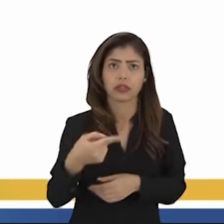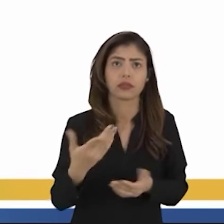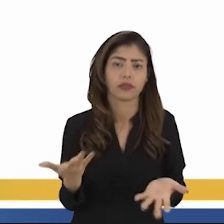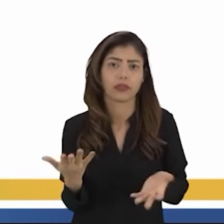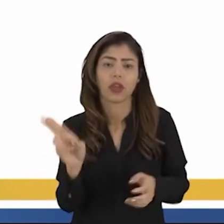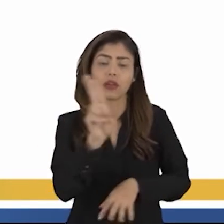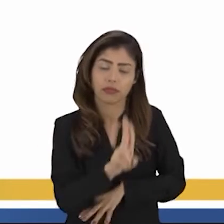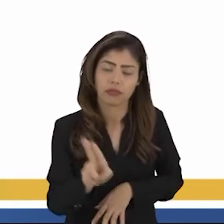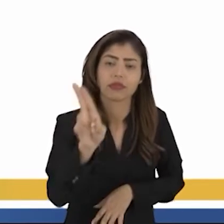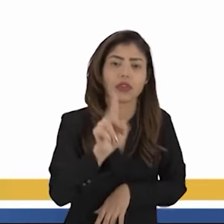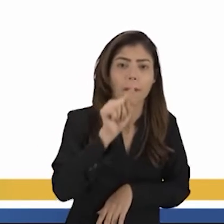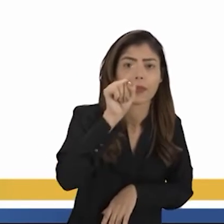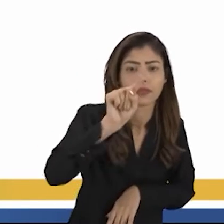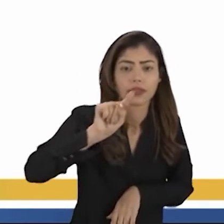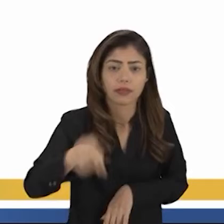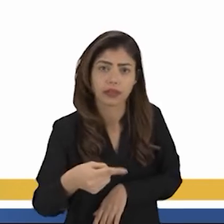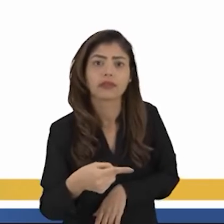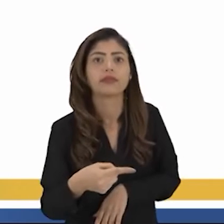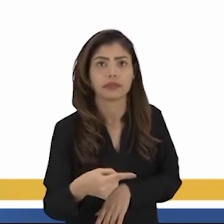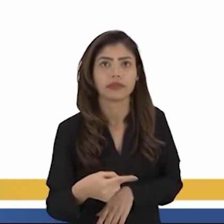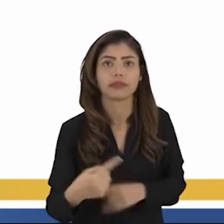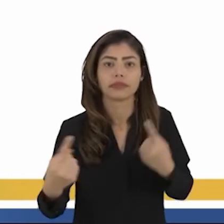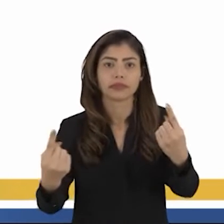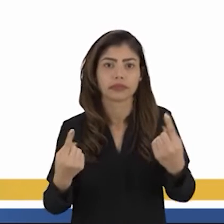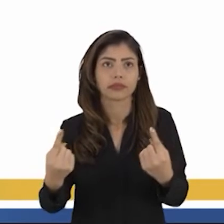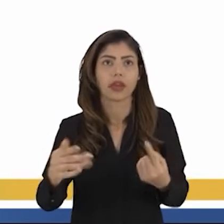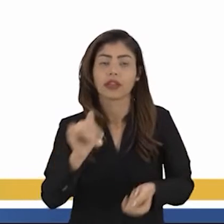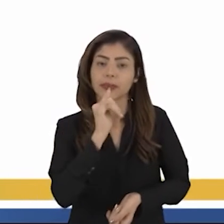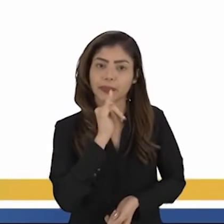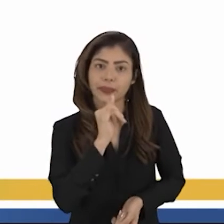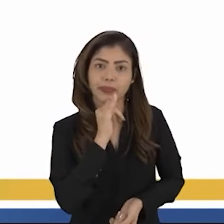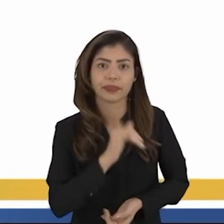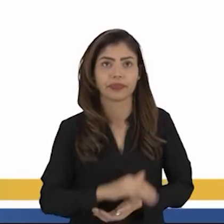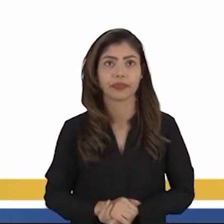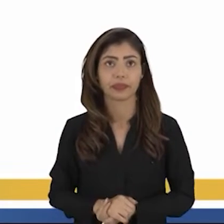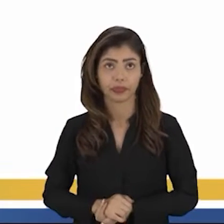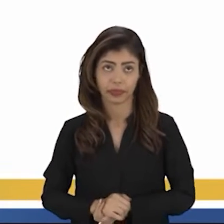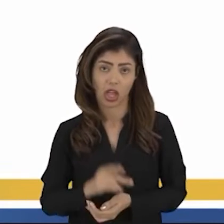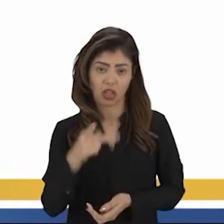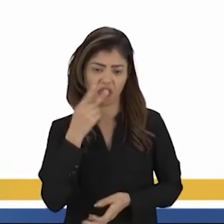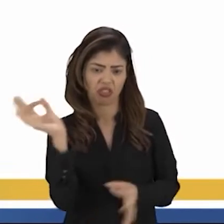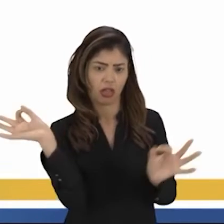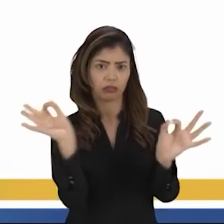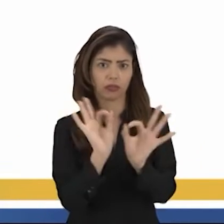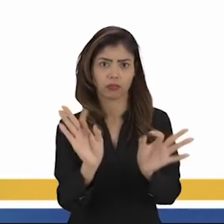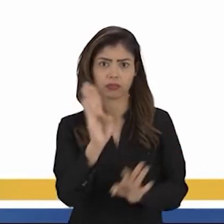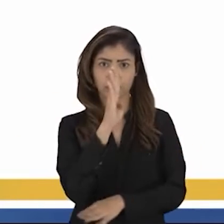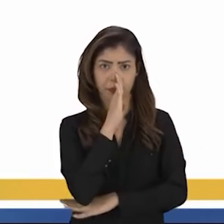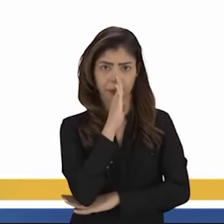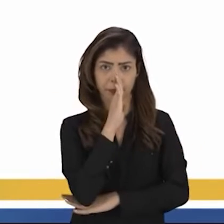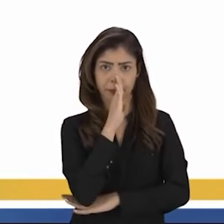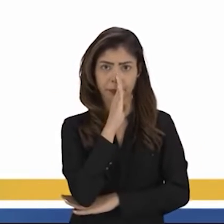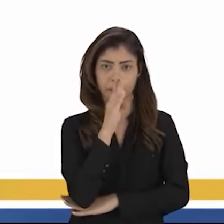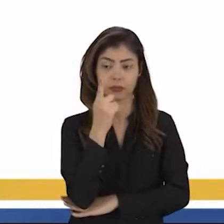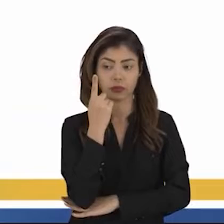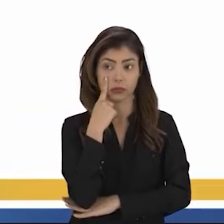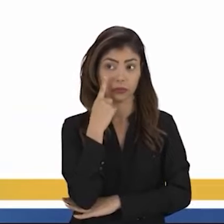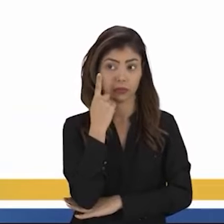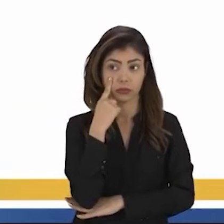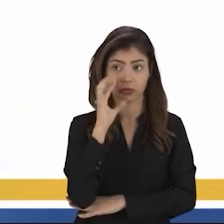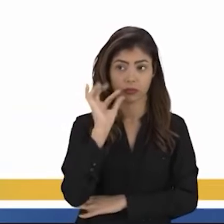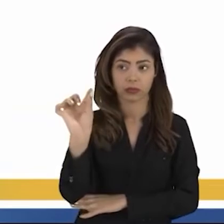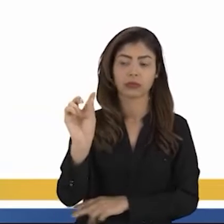vírgulas, nós utilizamos o ponto e vírgula entre elas. Exemplo, ele não disse nada, apenas olhou ao